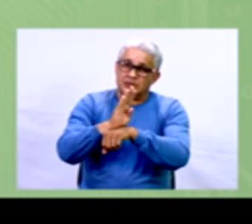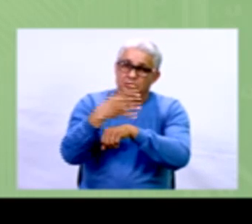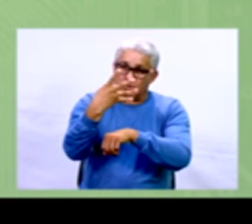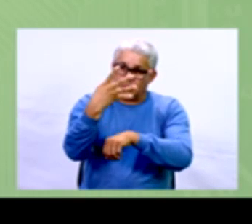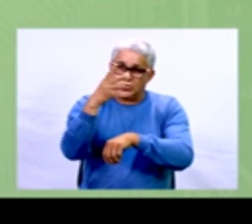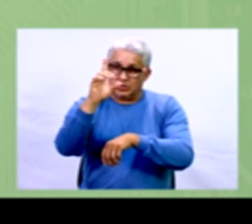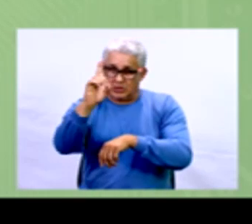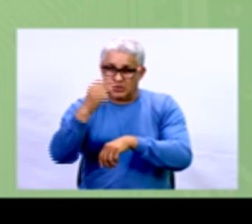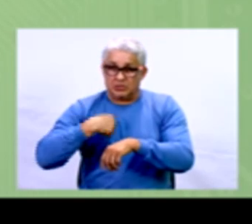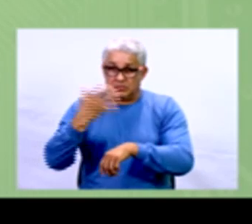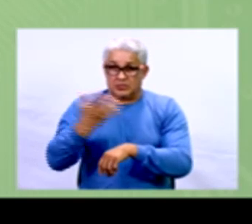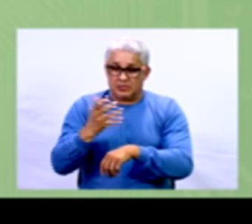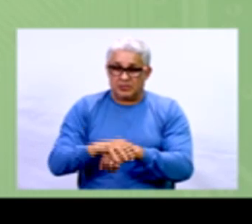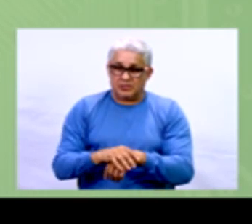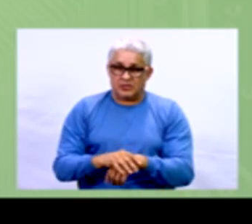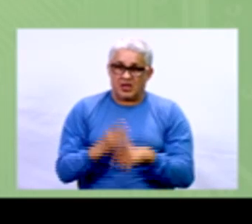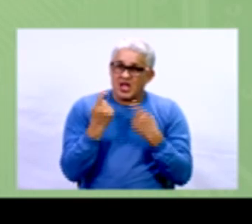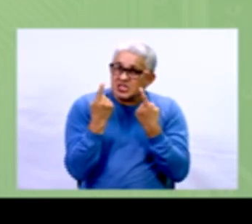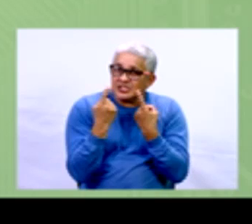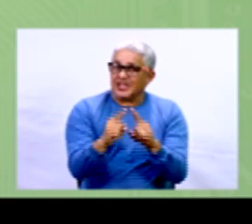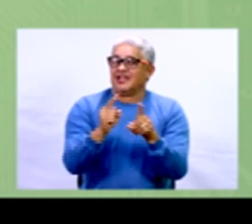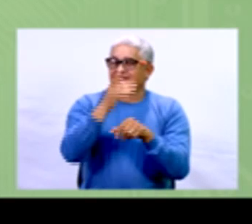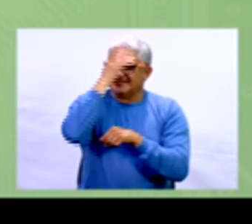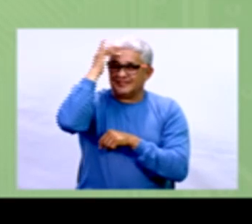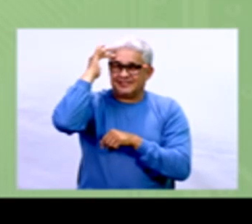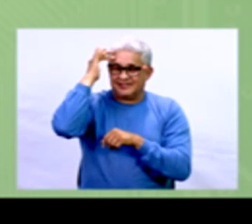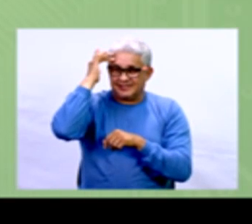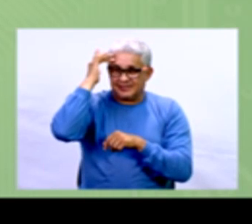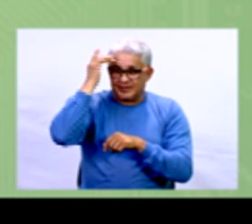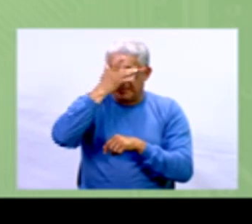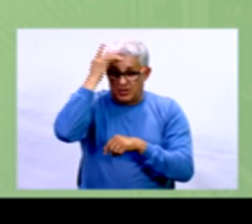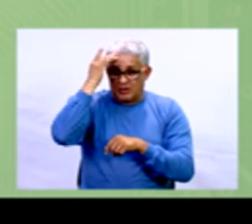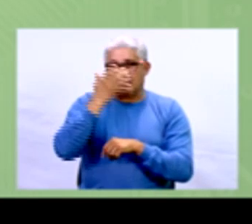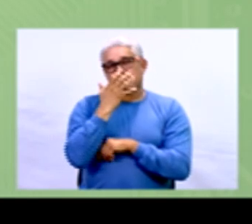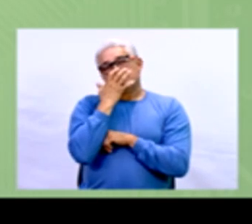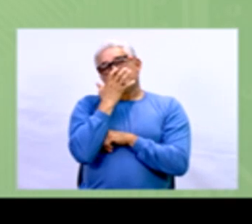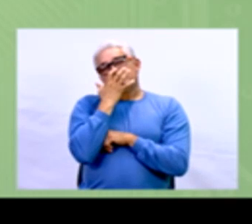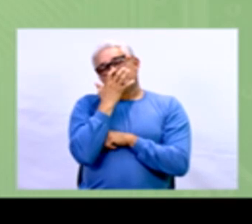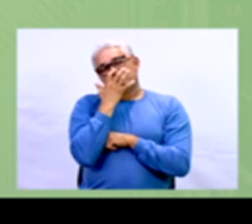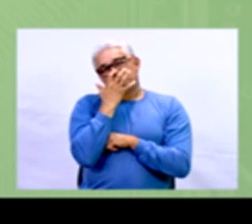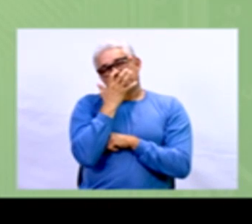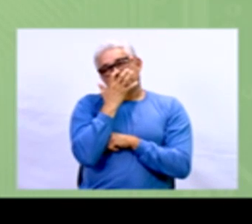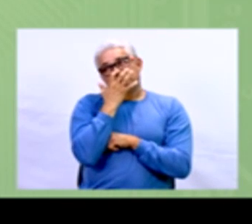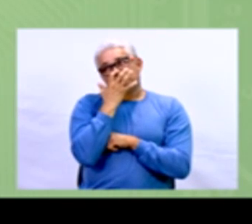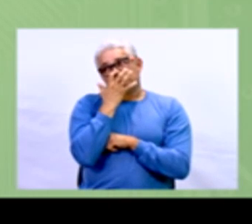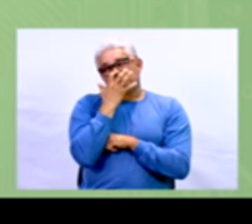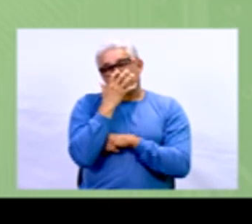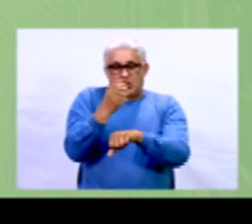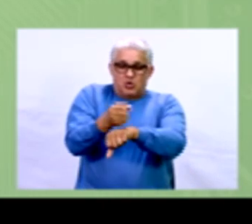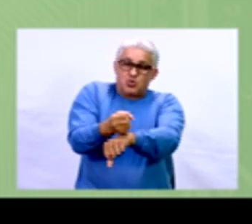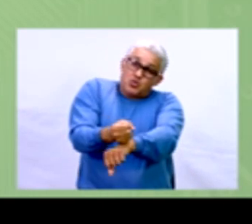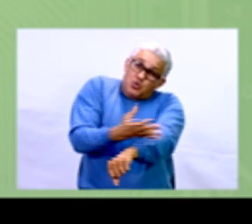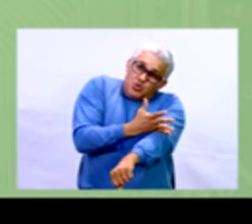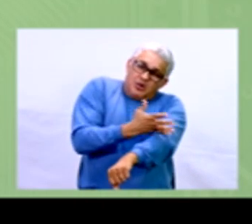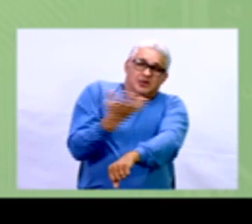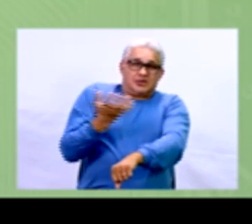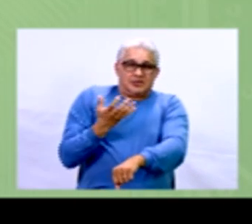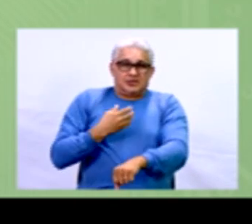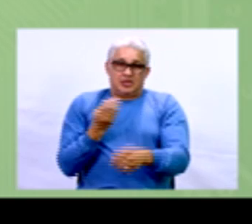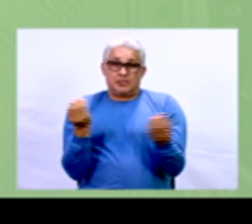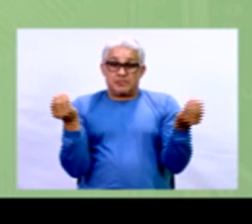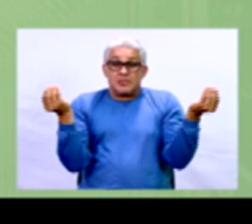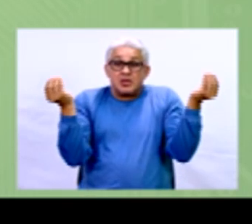despertar no cliente lá, na pessoa que está assistindo o filme, eu quero despertar uma emoção. Então eu